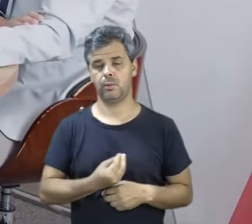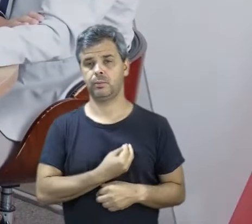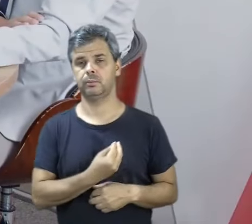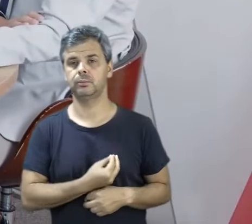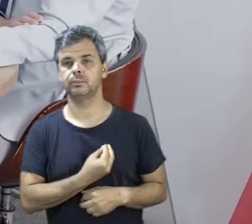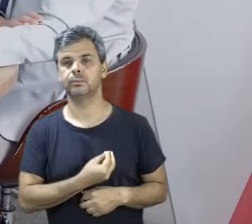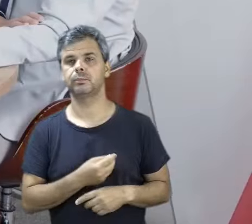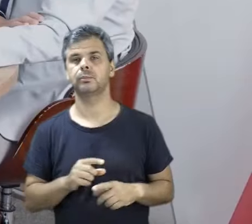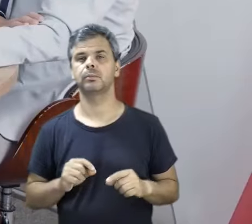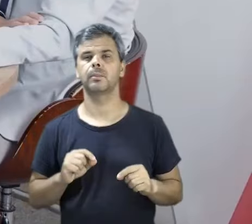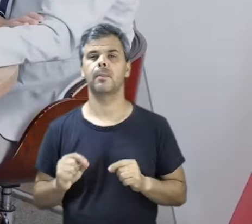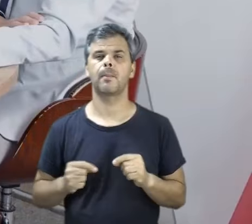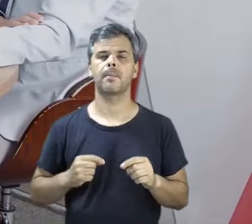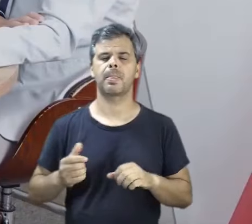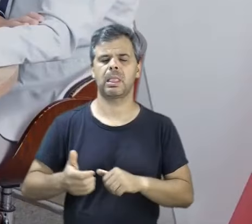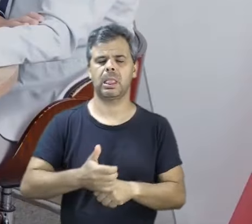viveu